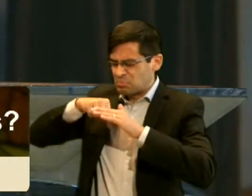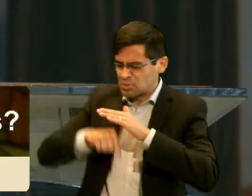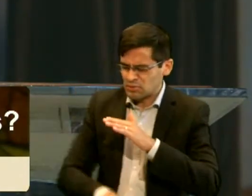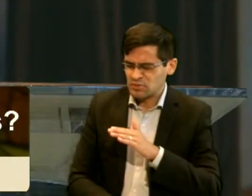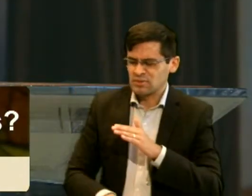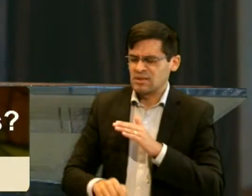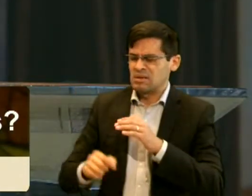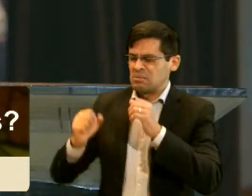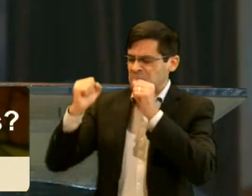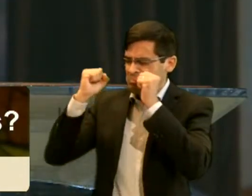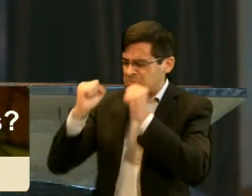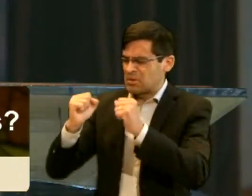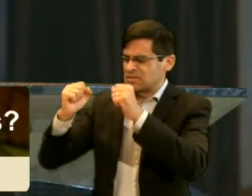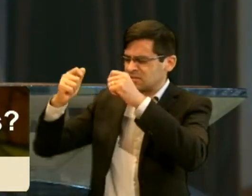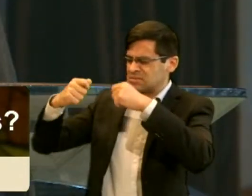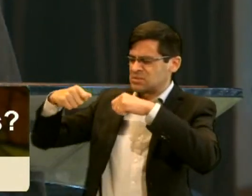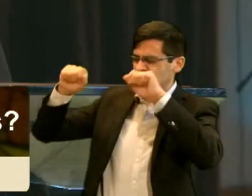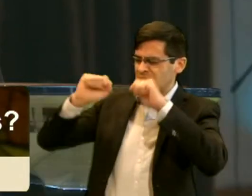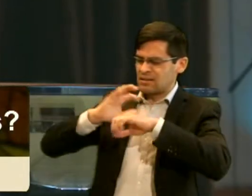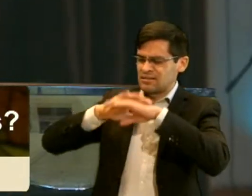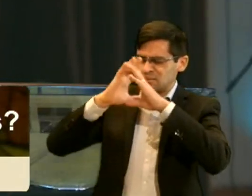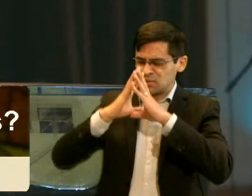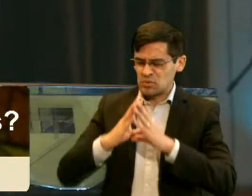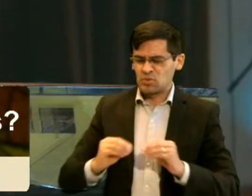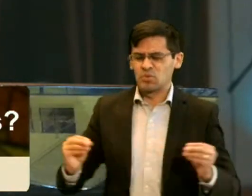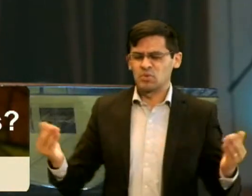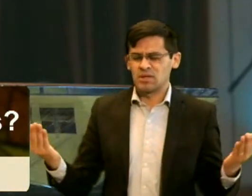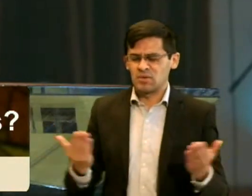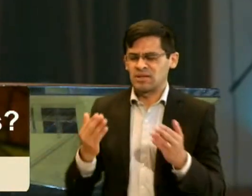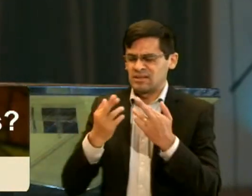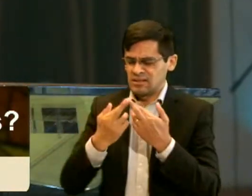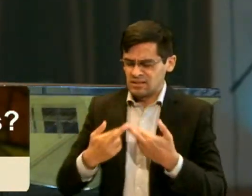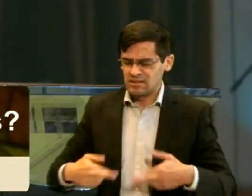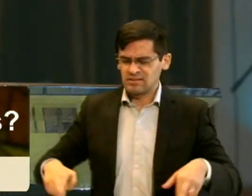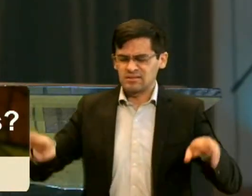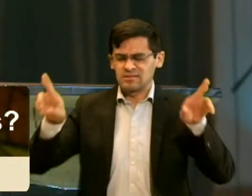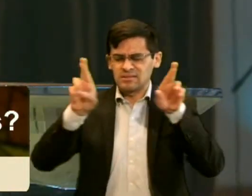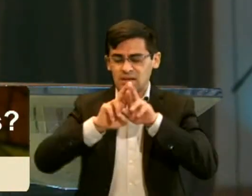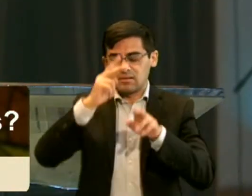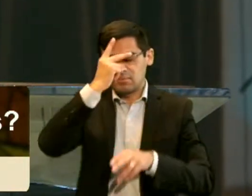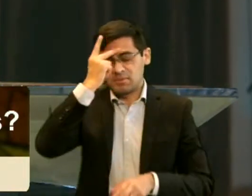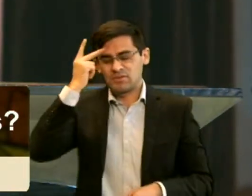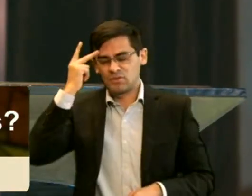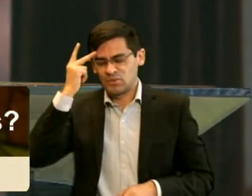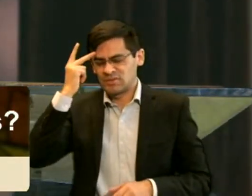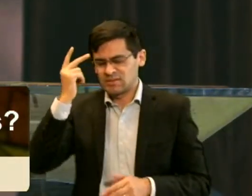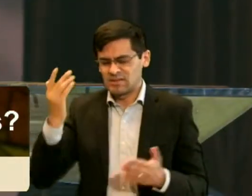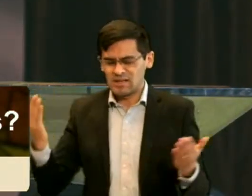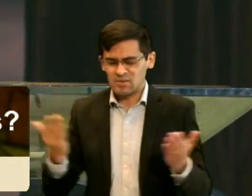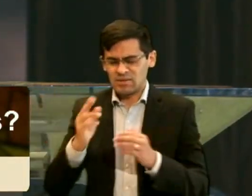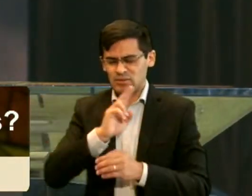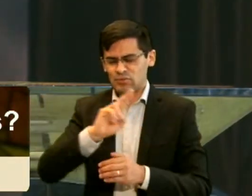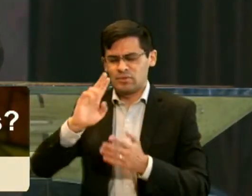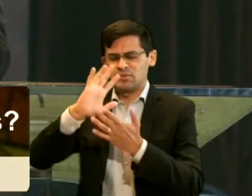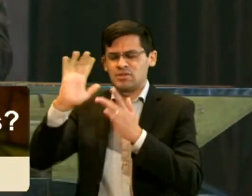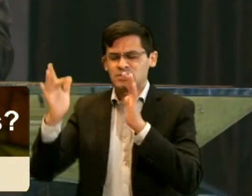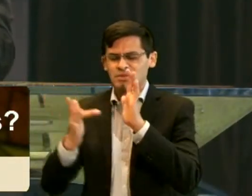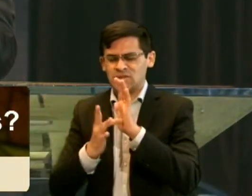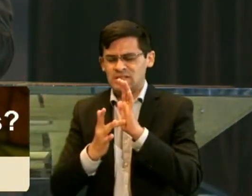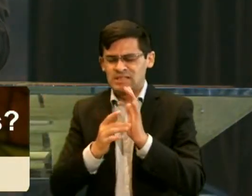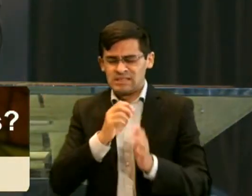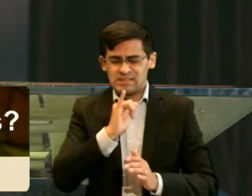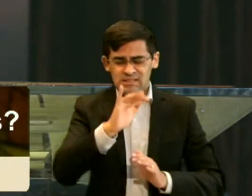gerar cura nos nossos corações. Cura o Teu povo agora, restaura pessoas agora, renova em nome de Jesus. Aquele que perdeu